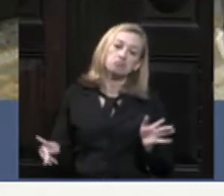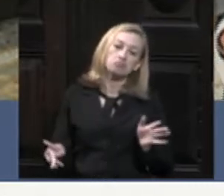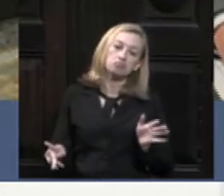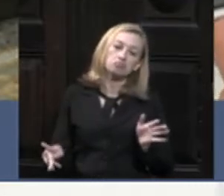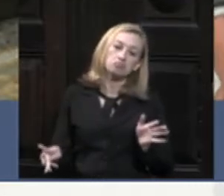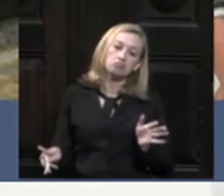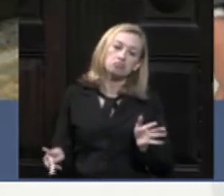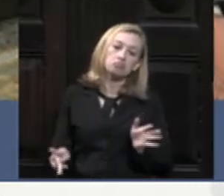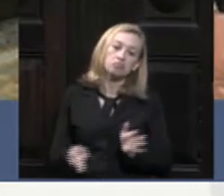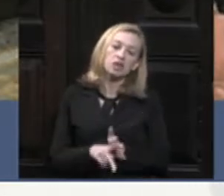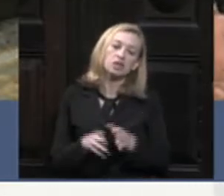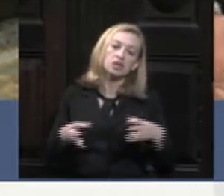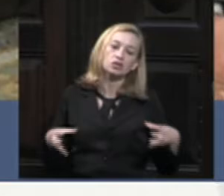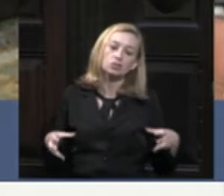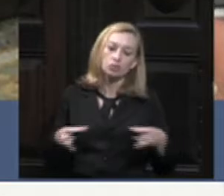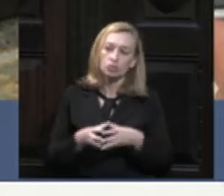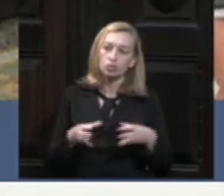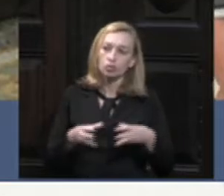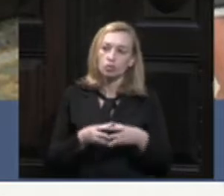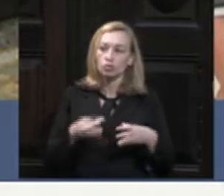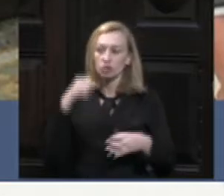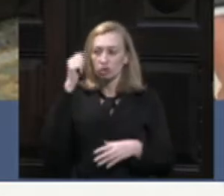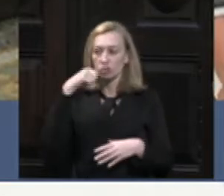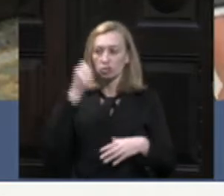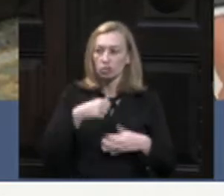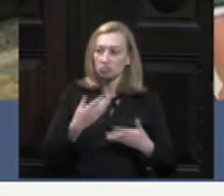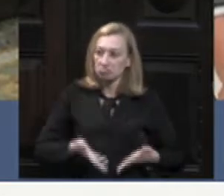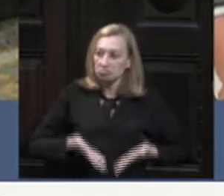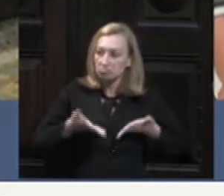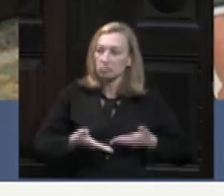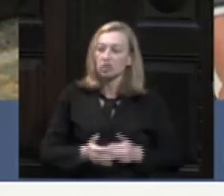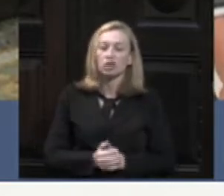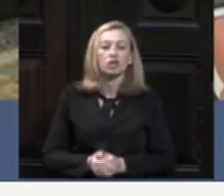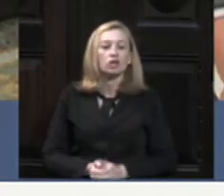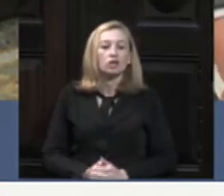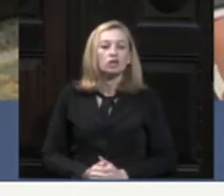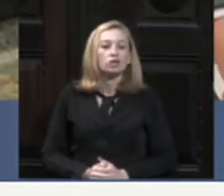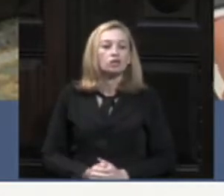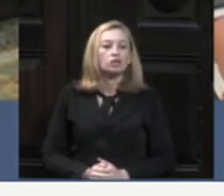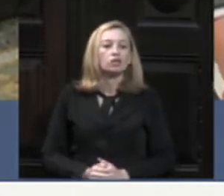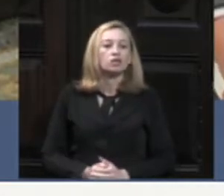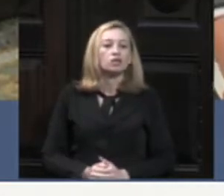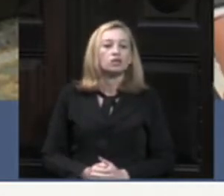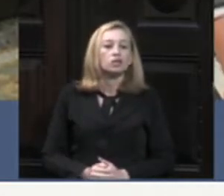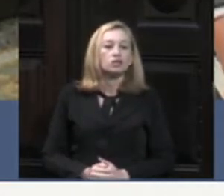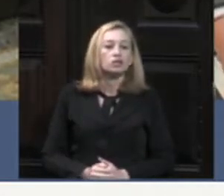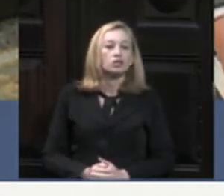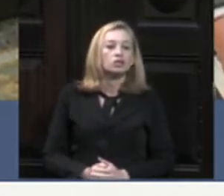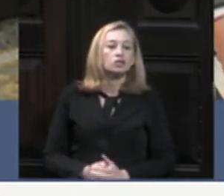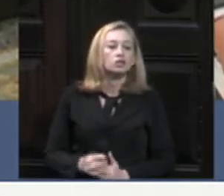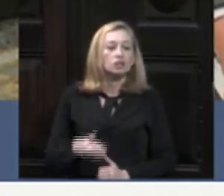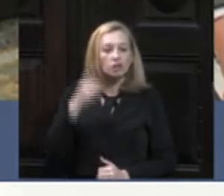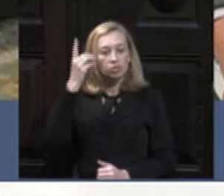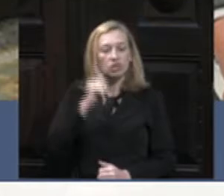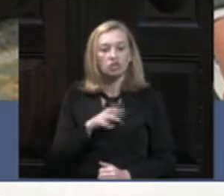do conjunto de autores dessa iniciativa. Vossa Excelência, deputado Gilberto Palmares e eu.